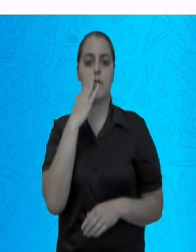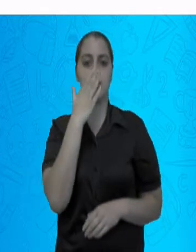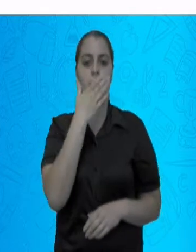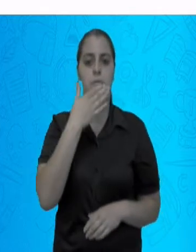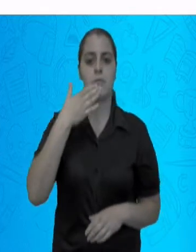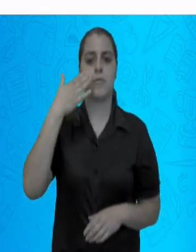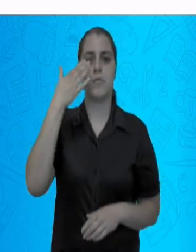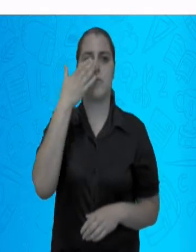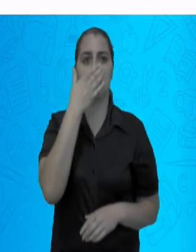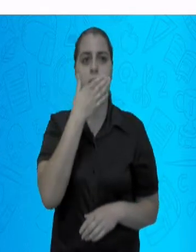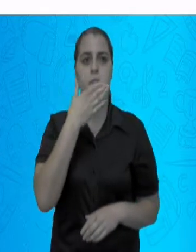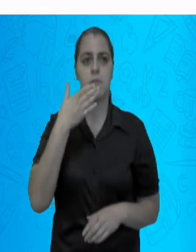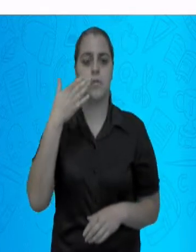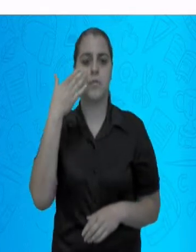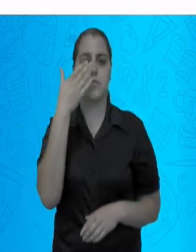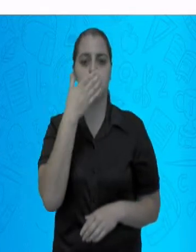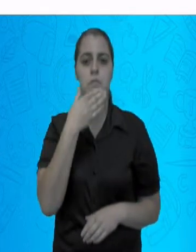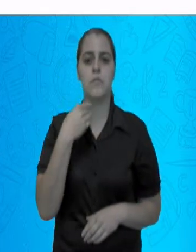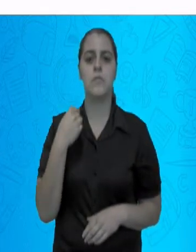do